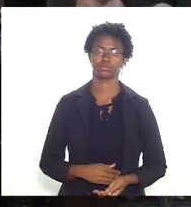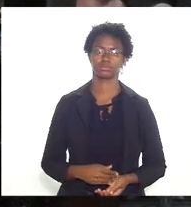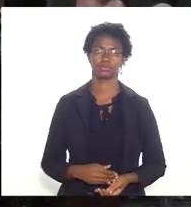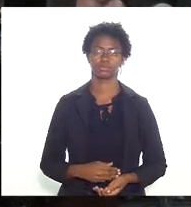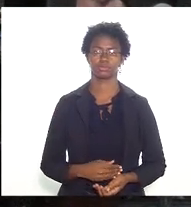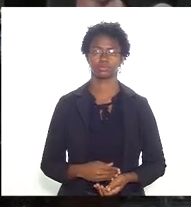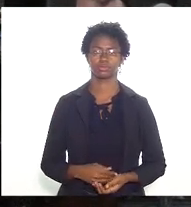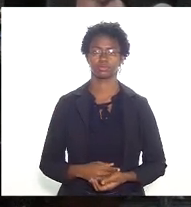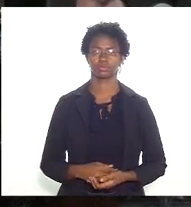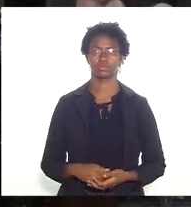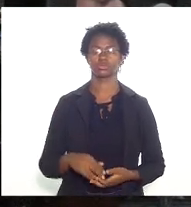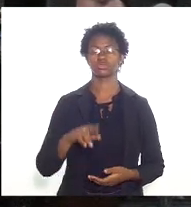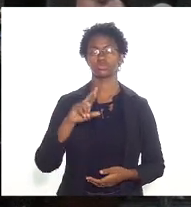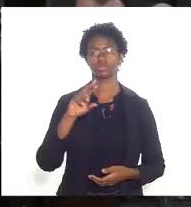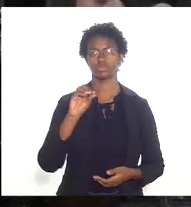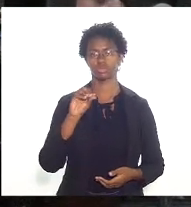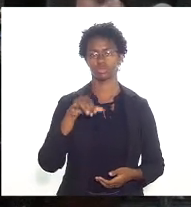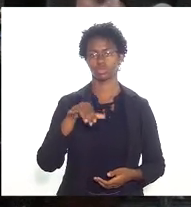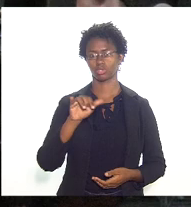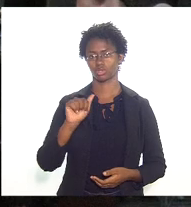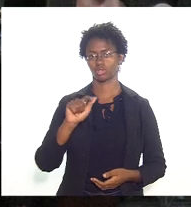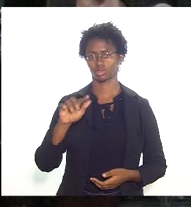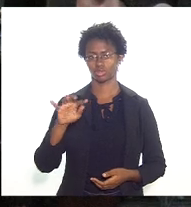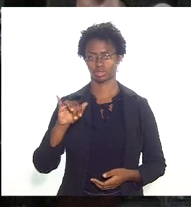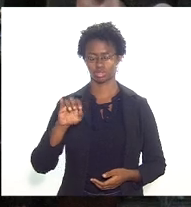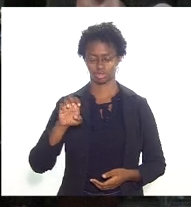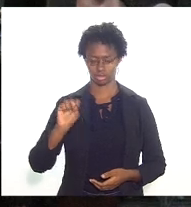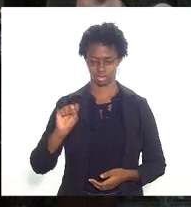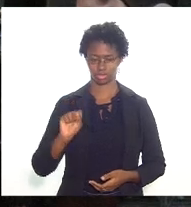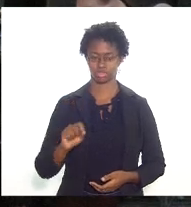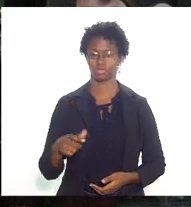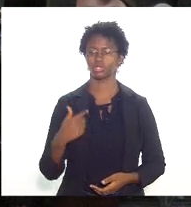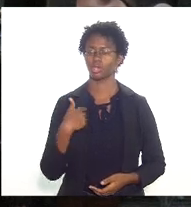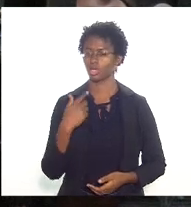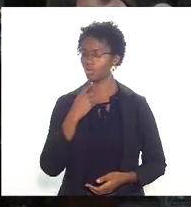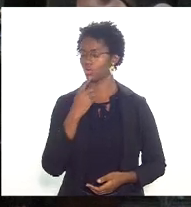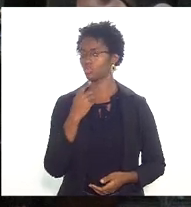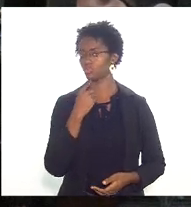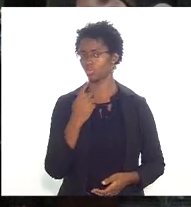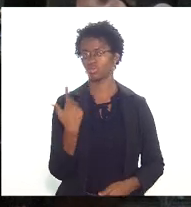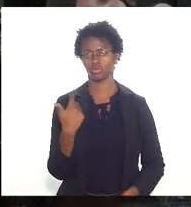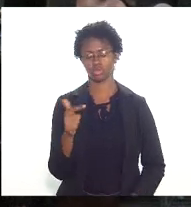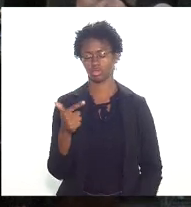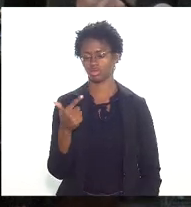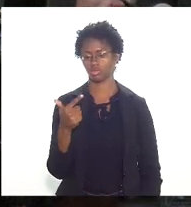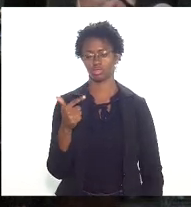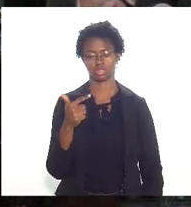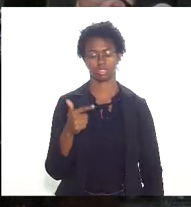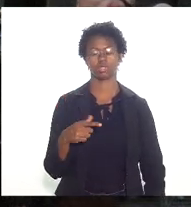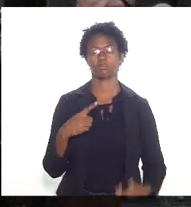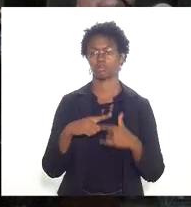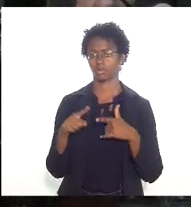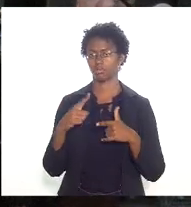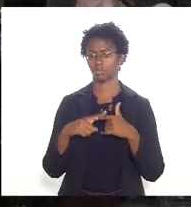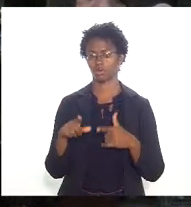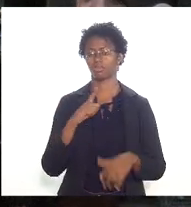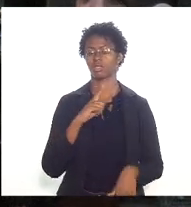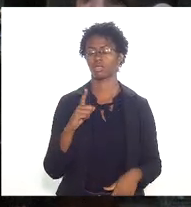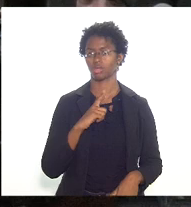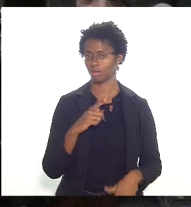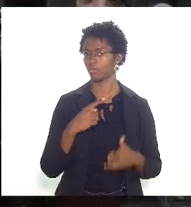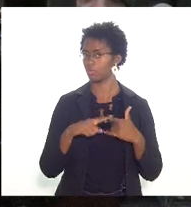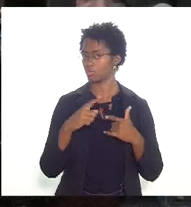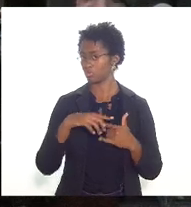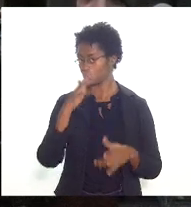um dos royalties e participações especiais eu não tenho dúvida tem problema esse problemas sérios em